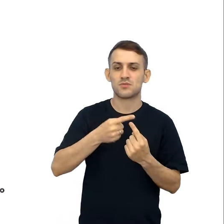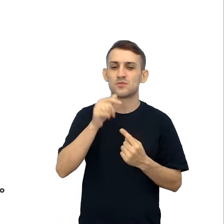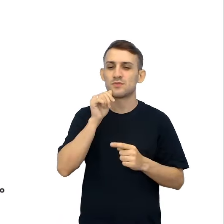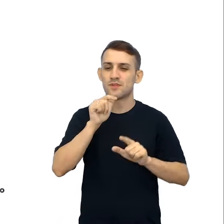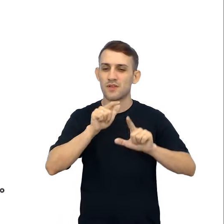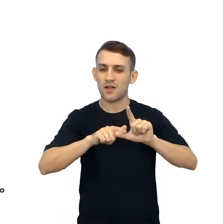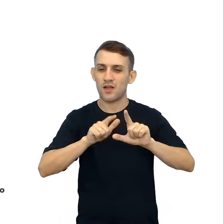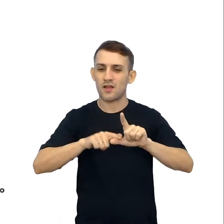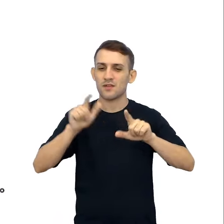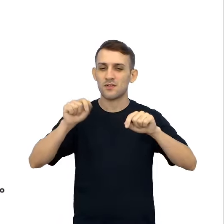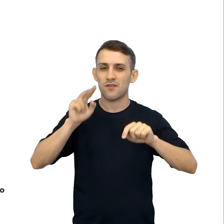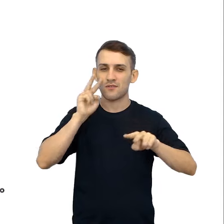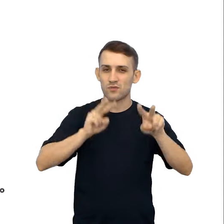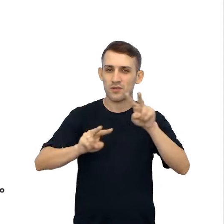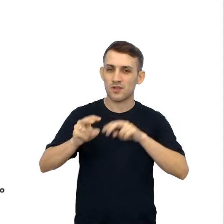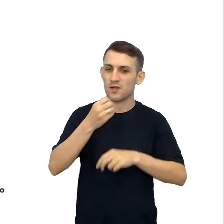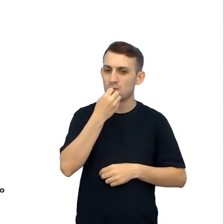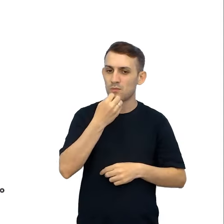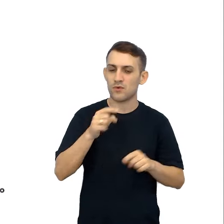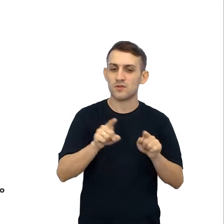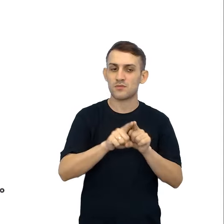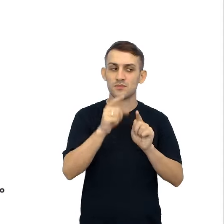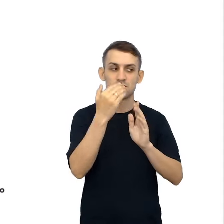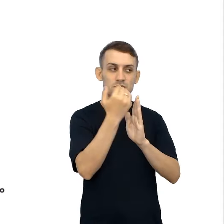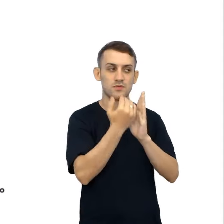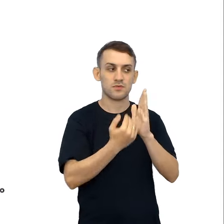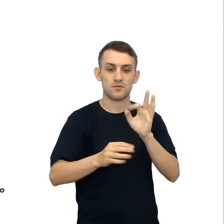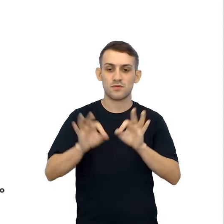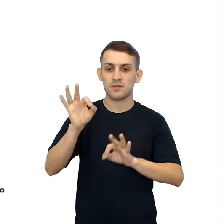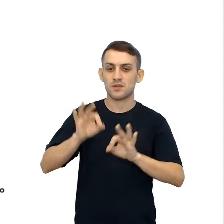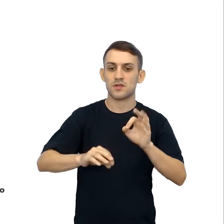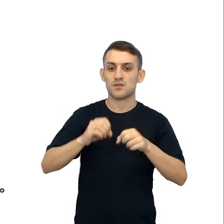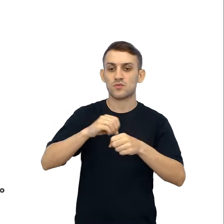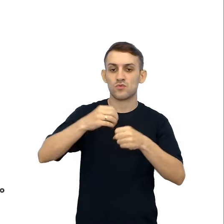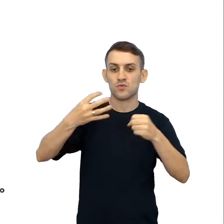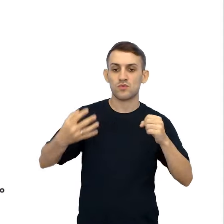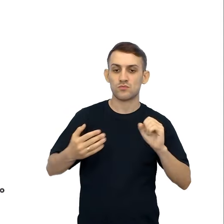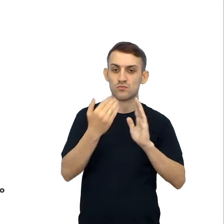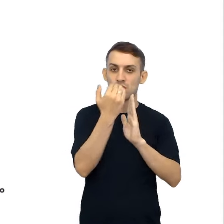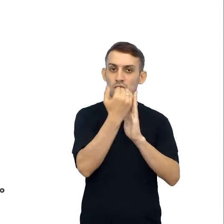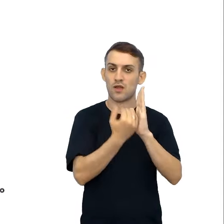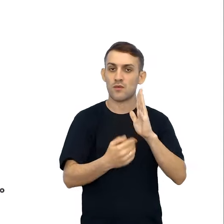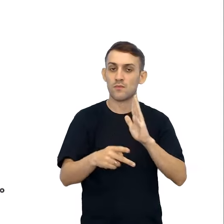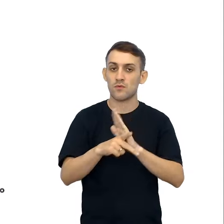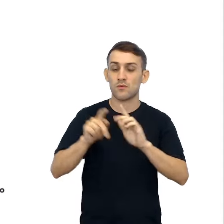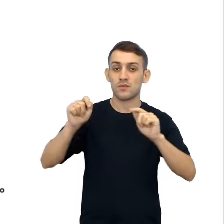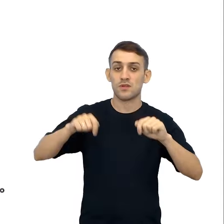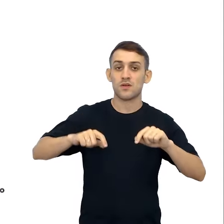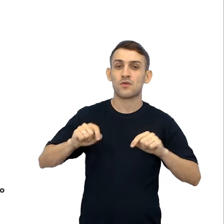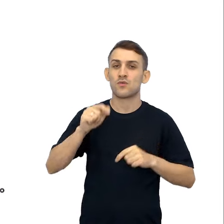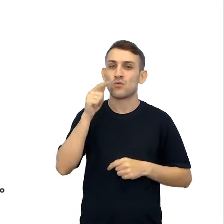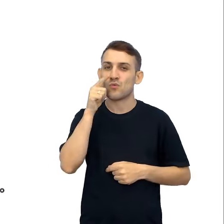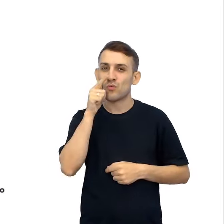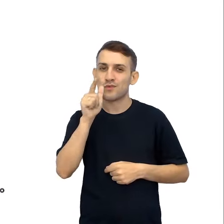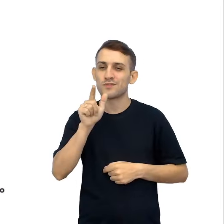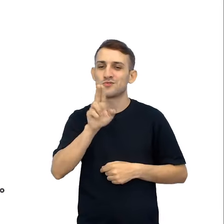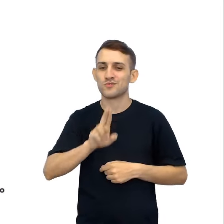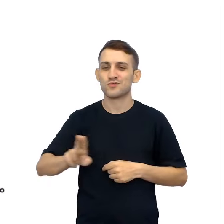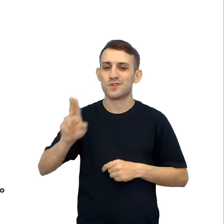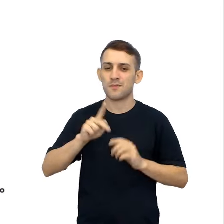que permitam boa visualização, topicalizando e organizando o conteúdo em itens, inserindo de forma